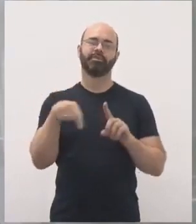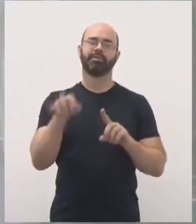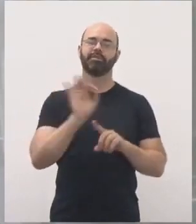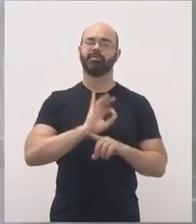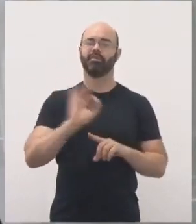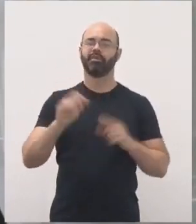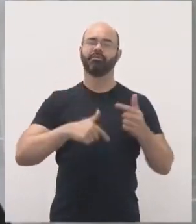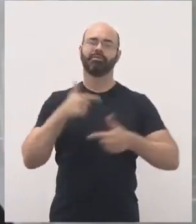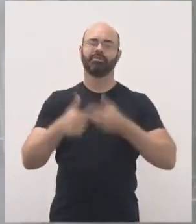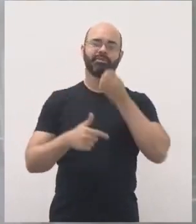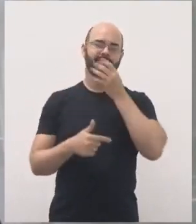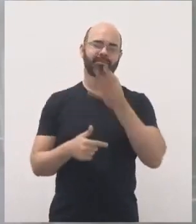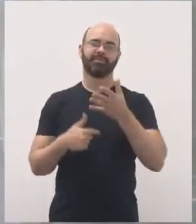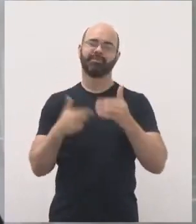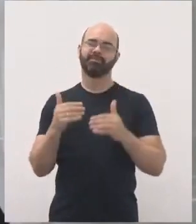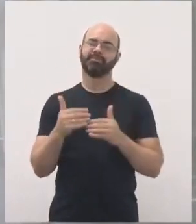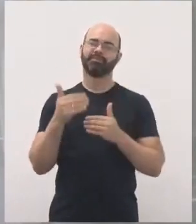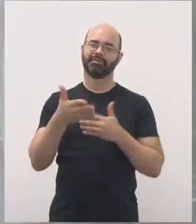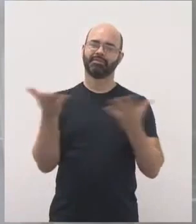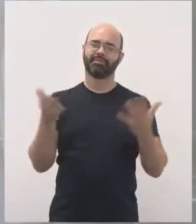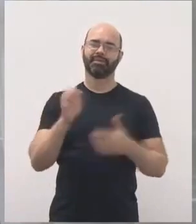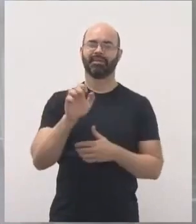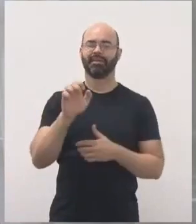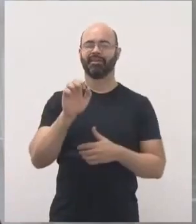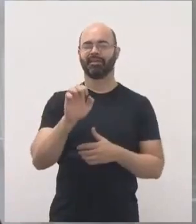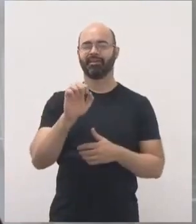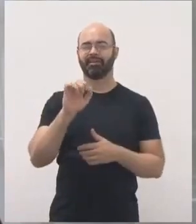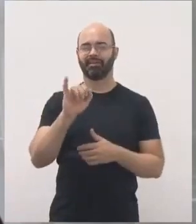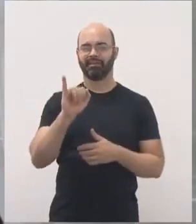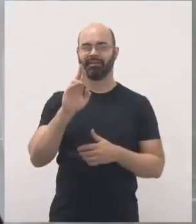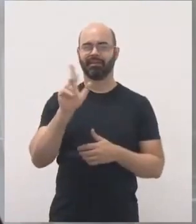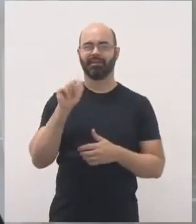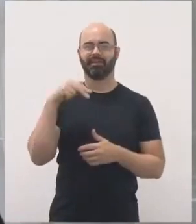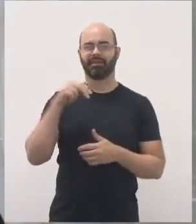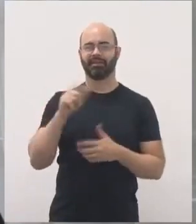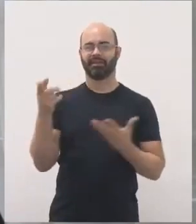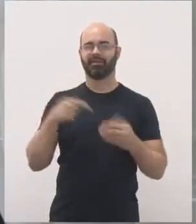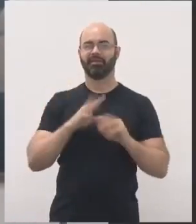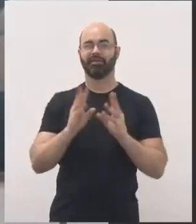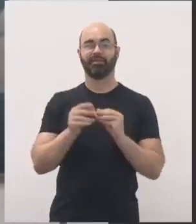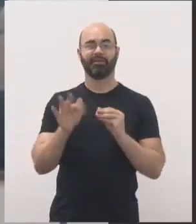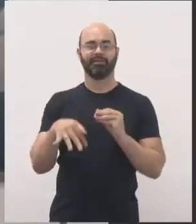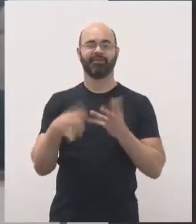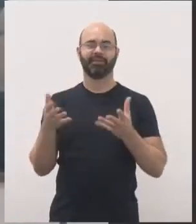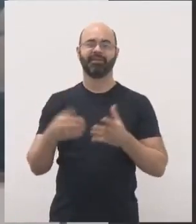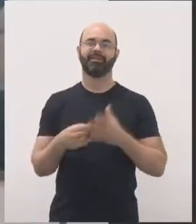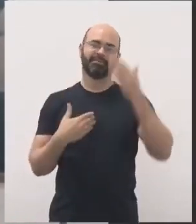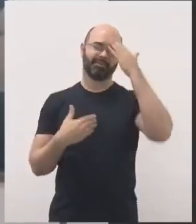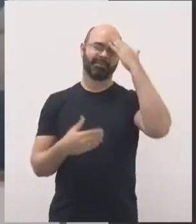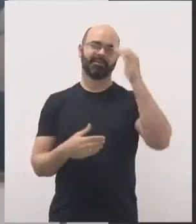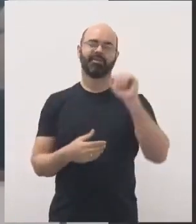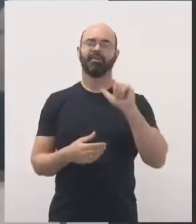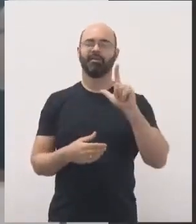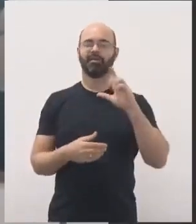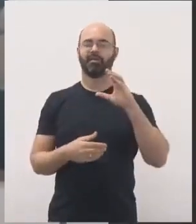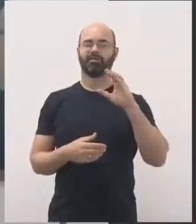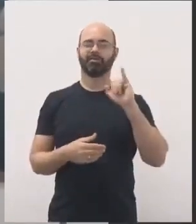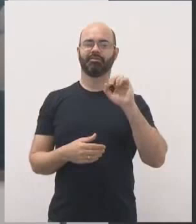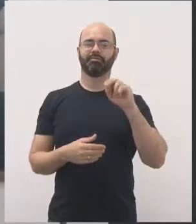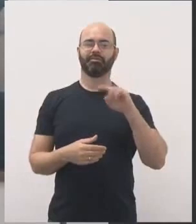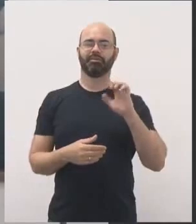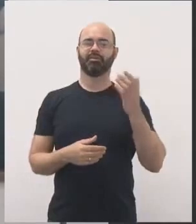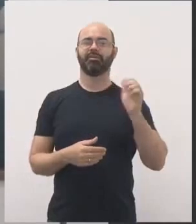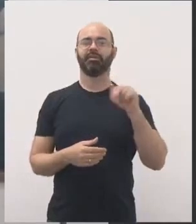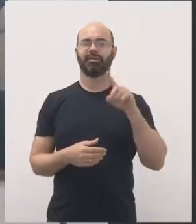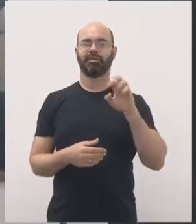boas ações, e eu passo a palavra aí para a Ilana, para ela poder fechar. Obrigada, Alcione, Anderson. Eu estava aqui